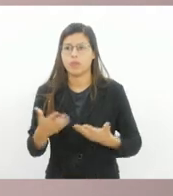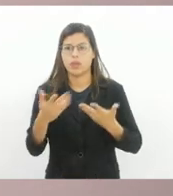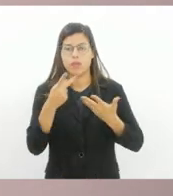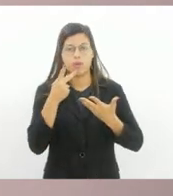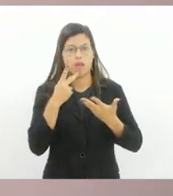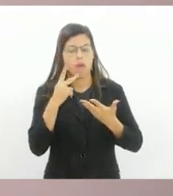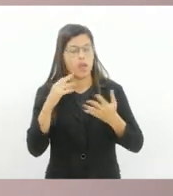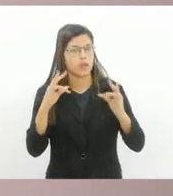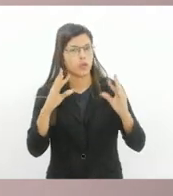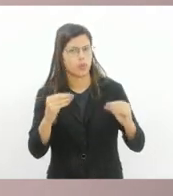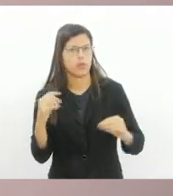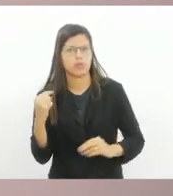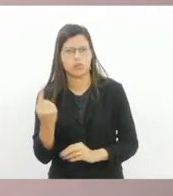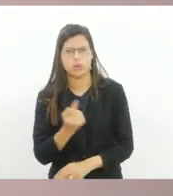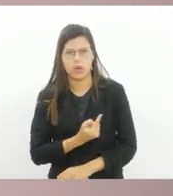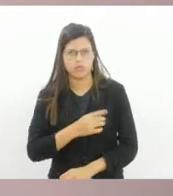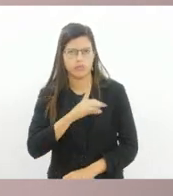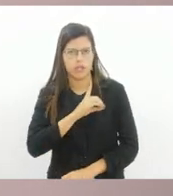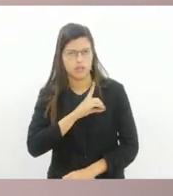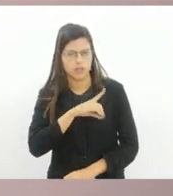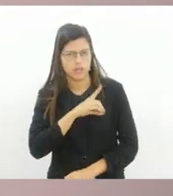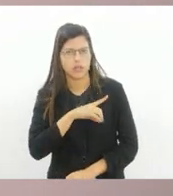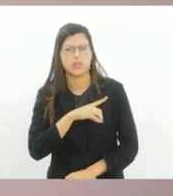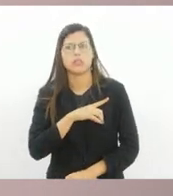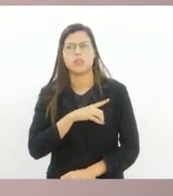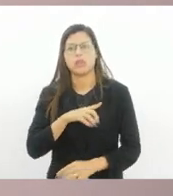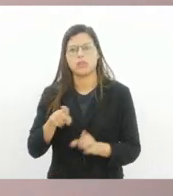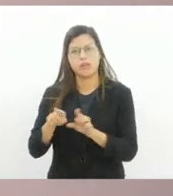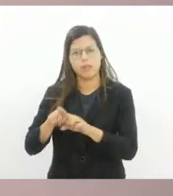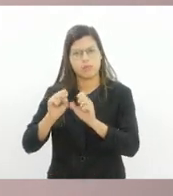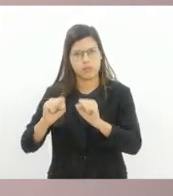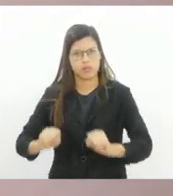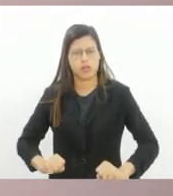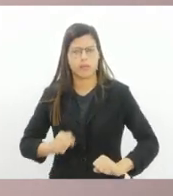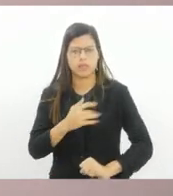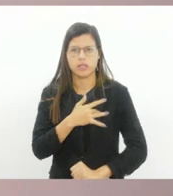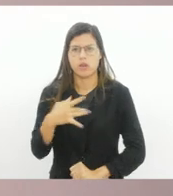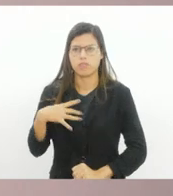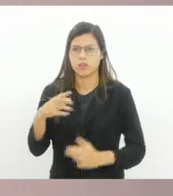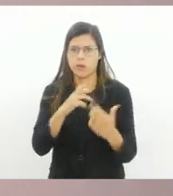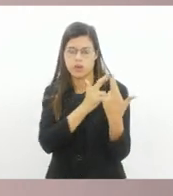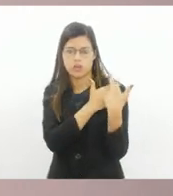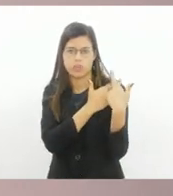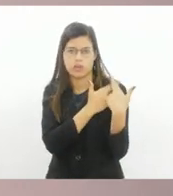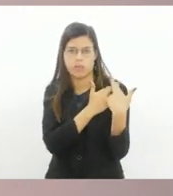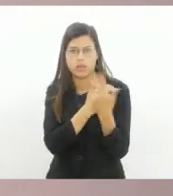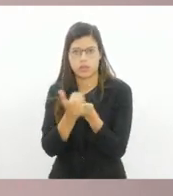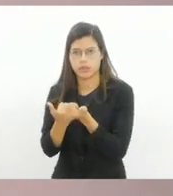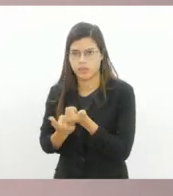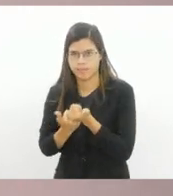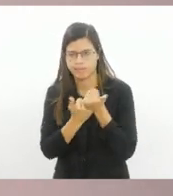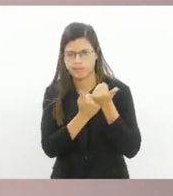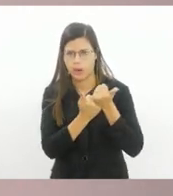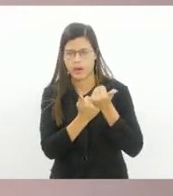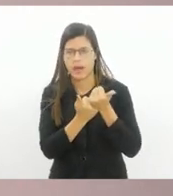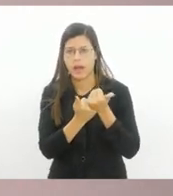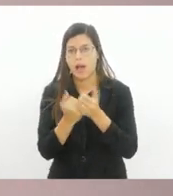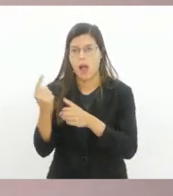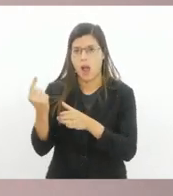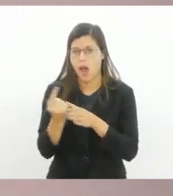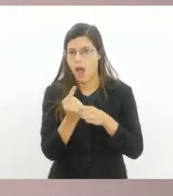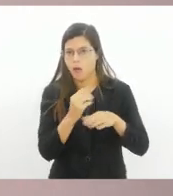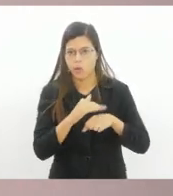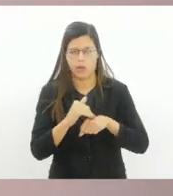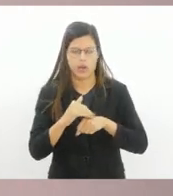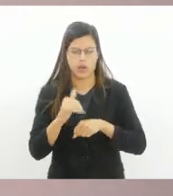nós, nas delegacias, nos equipamentos de saúde, temos essa responsabilidade de apoiar, de acolher essa